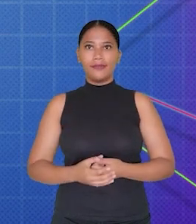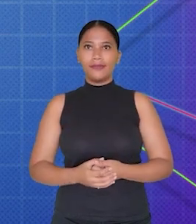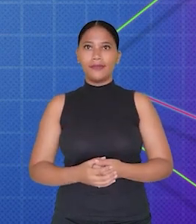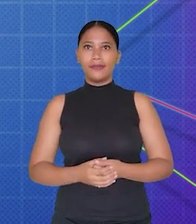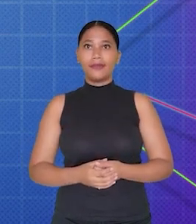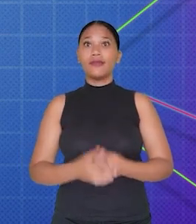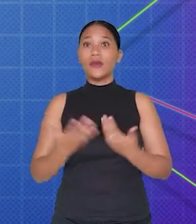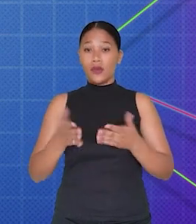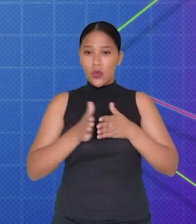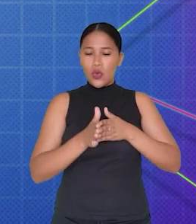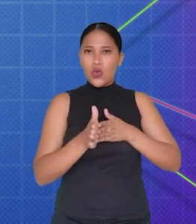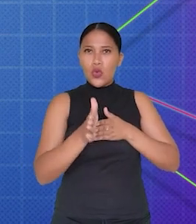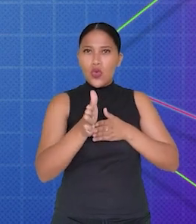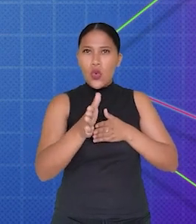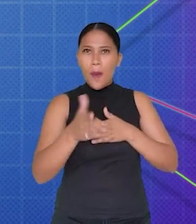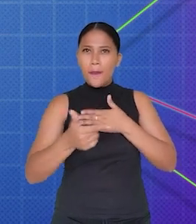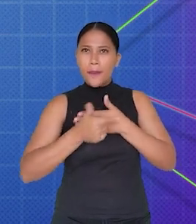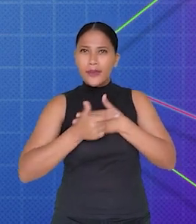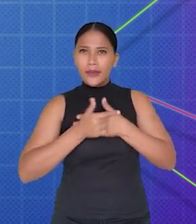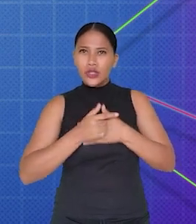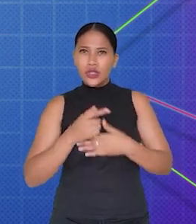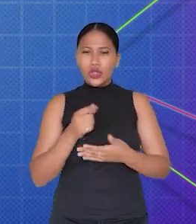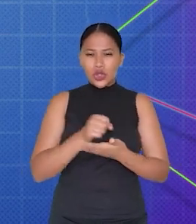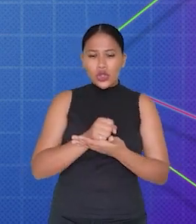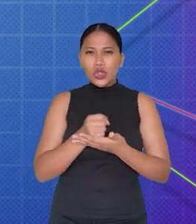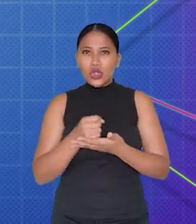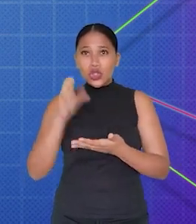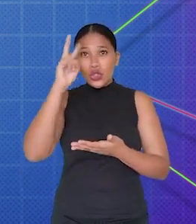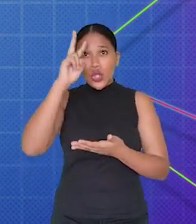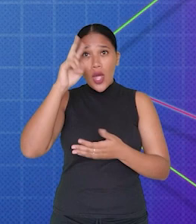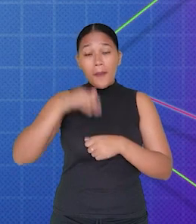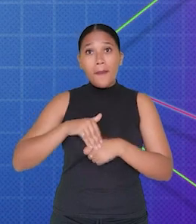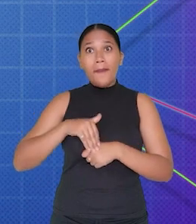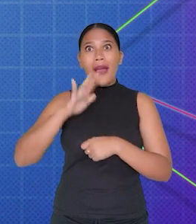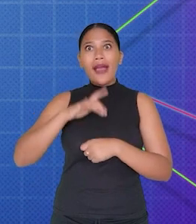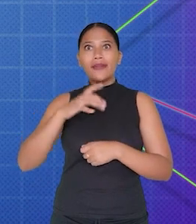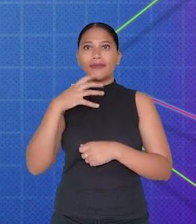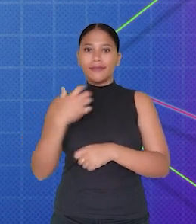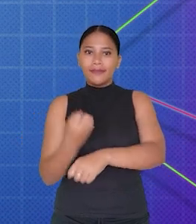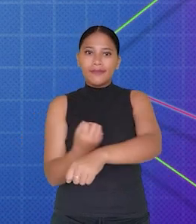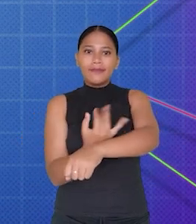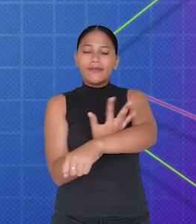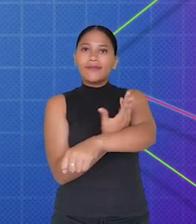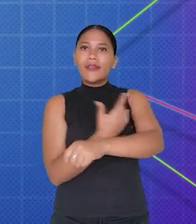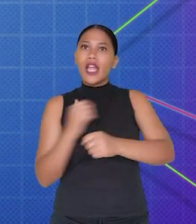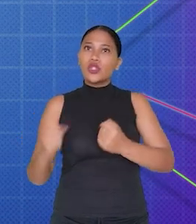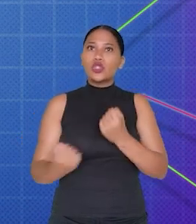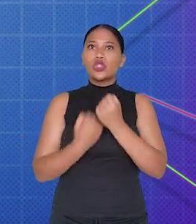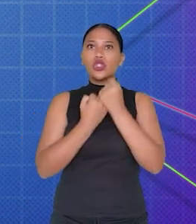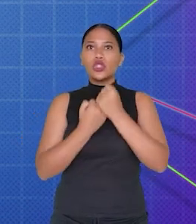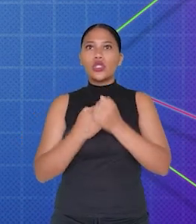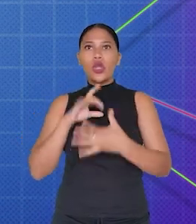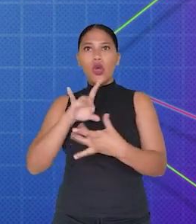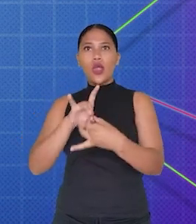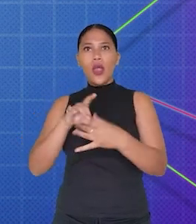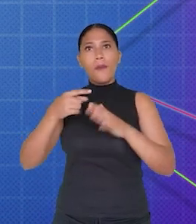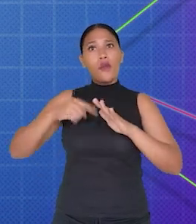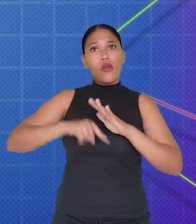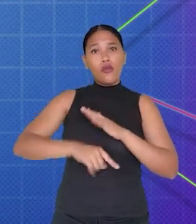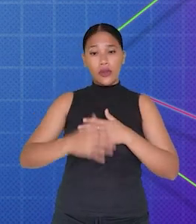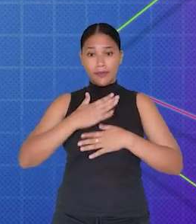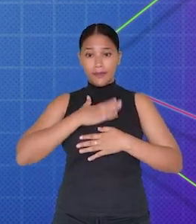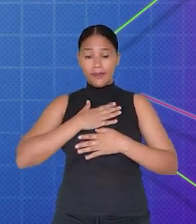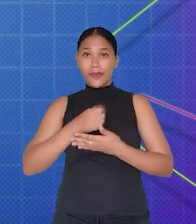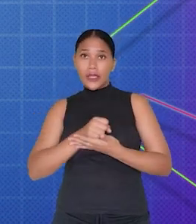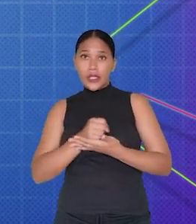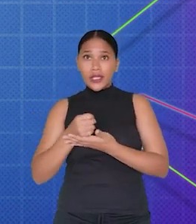se torna. O arco de personagem em jogos é uma forma de tornar a história mais emocionante, ajudando a criar uma conexão mais profunda